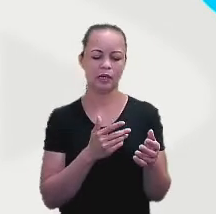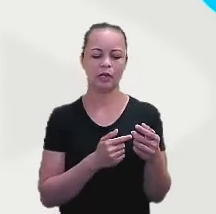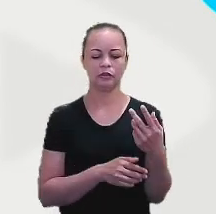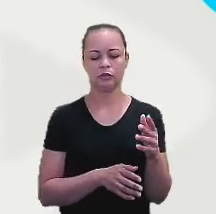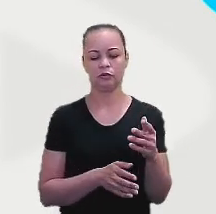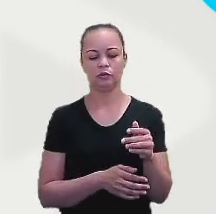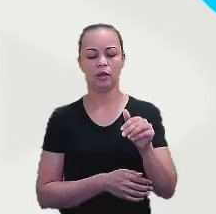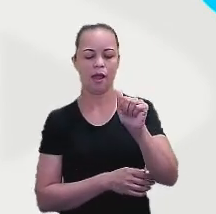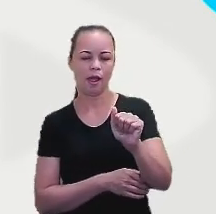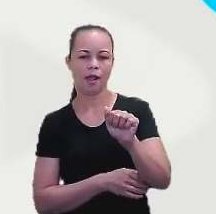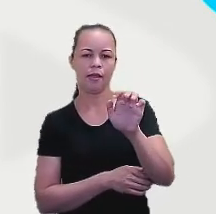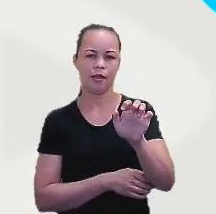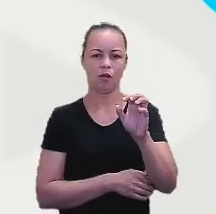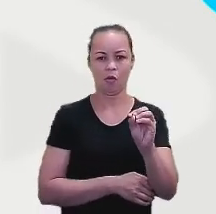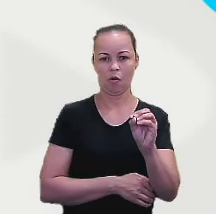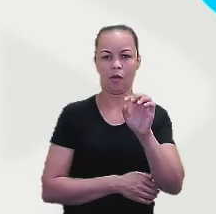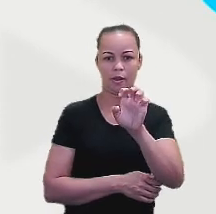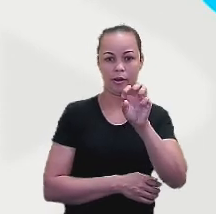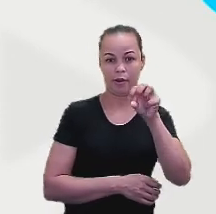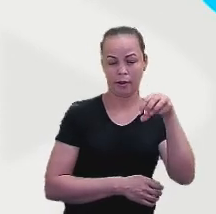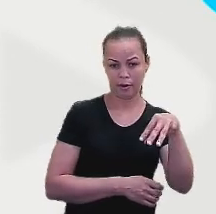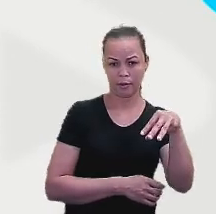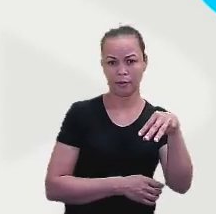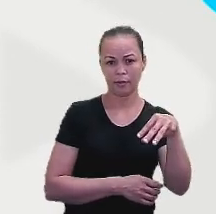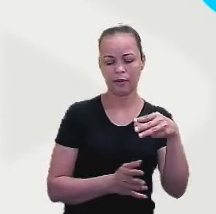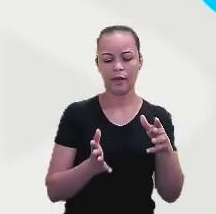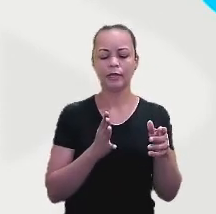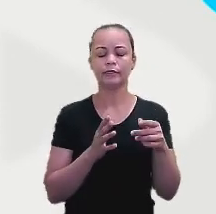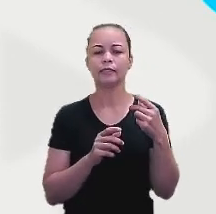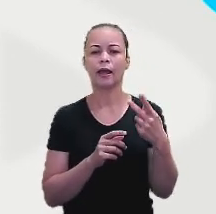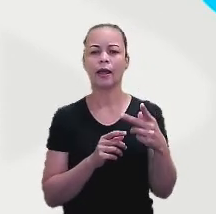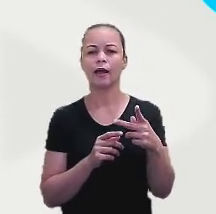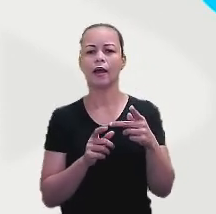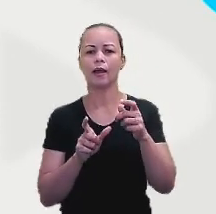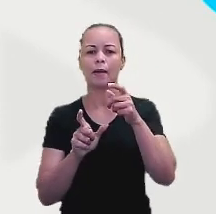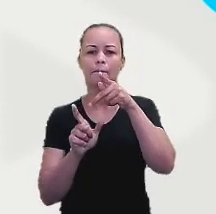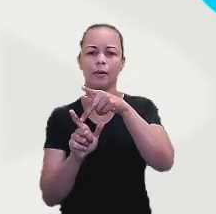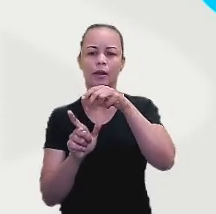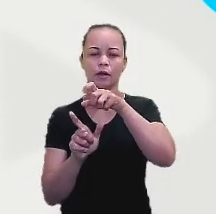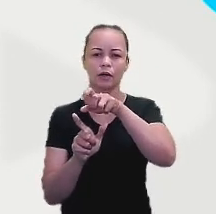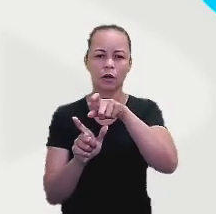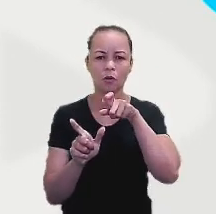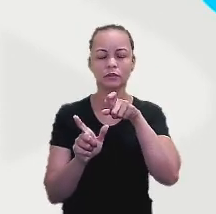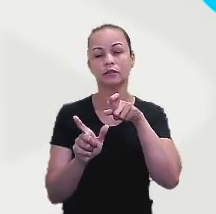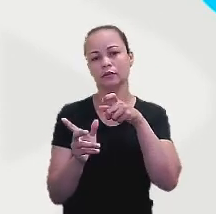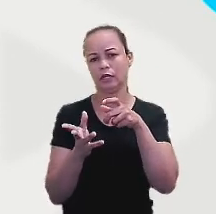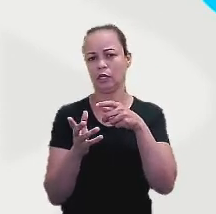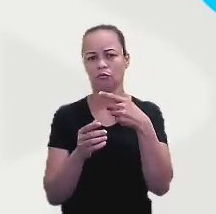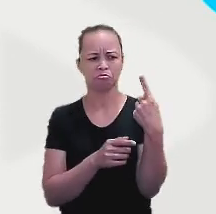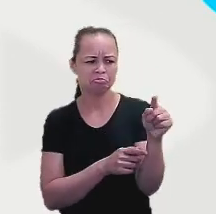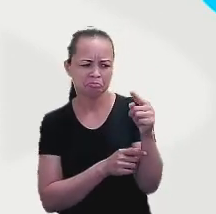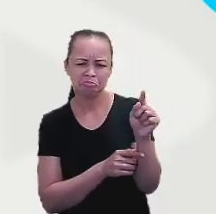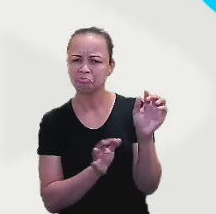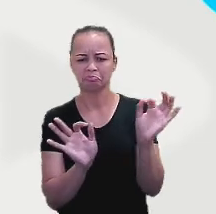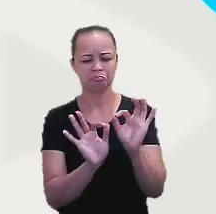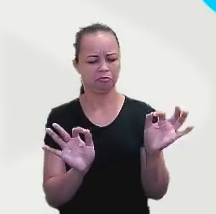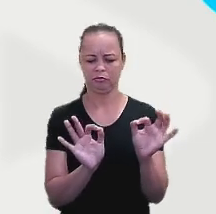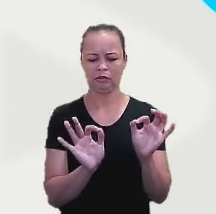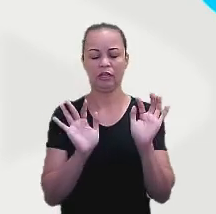em A, E, O e EM? Pronto. Na paroxítona a gente não acentua. Terminou com tem